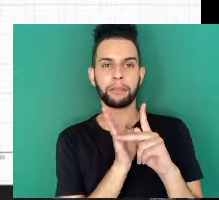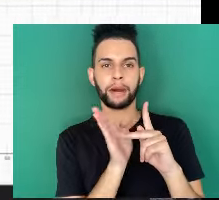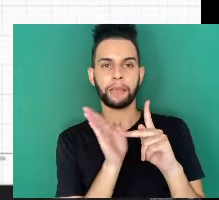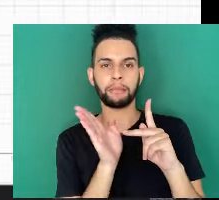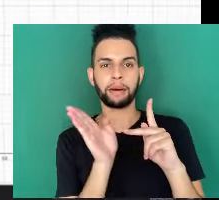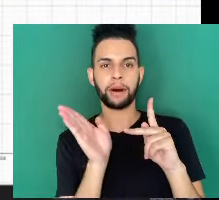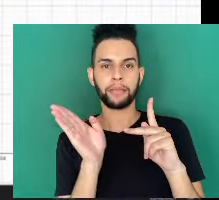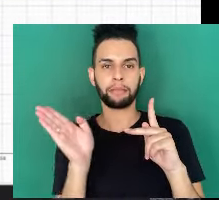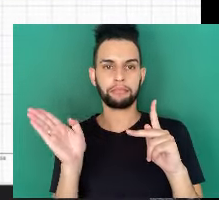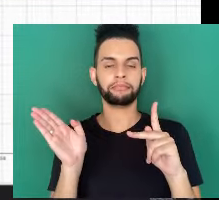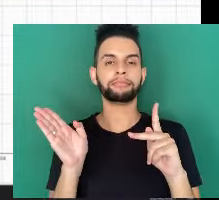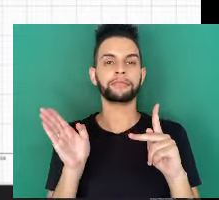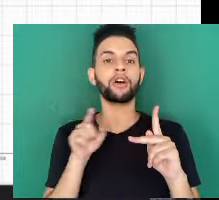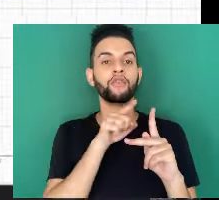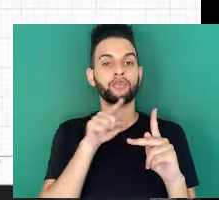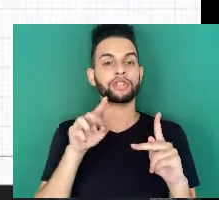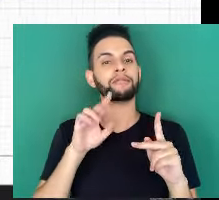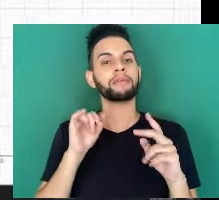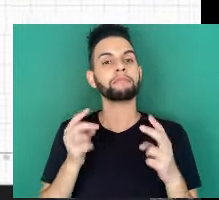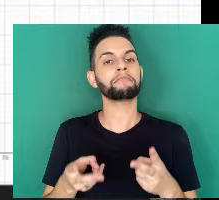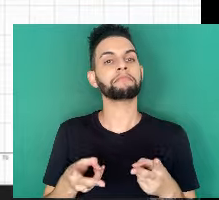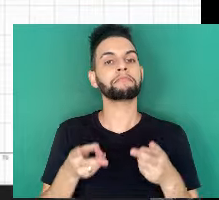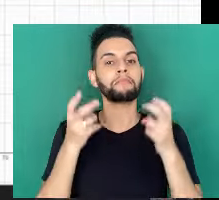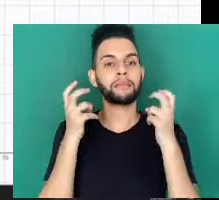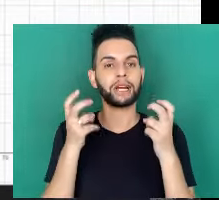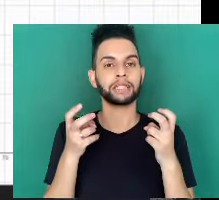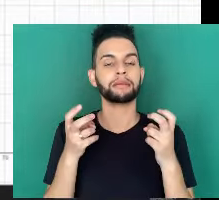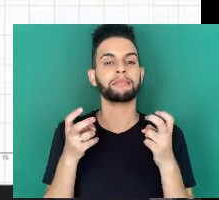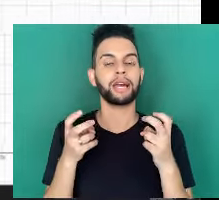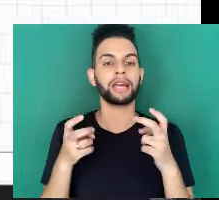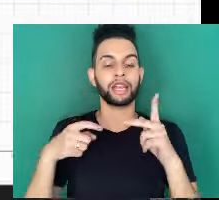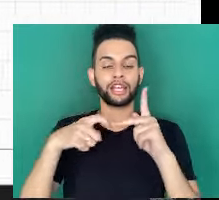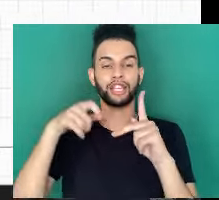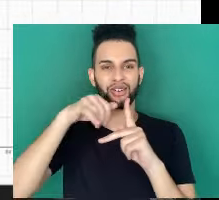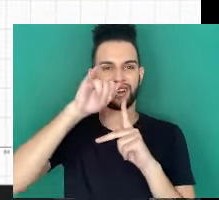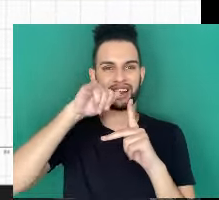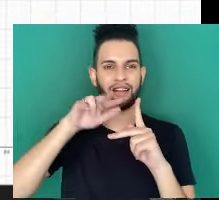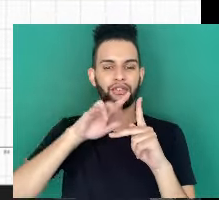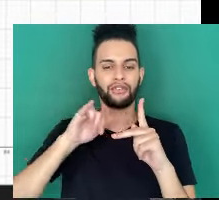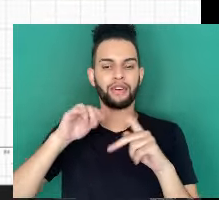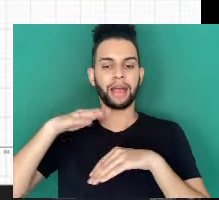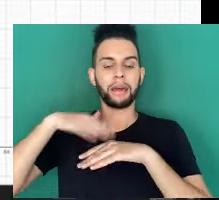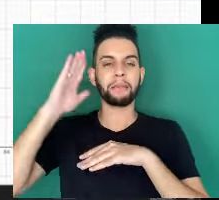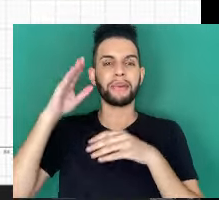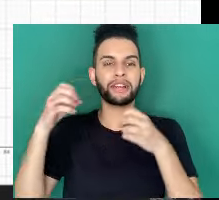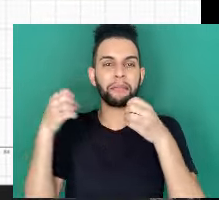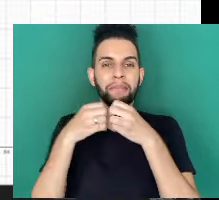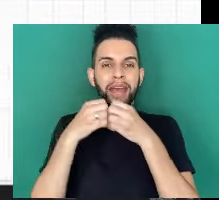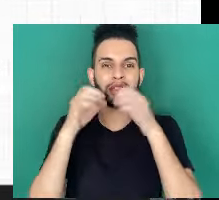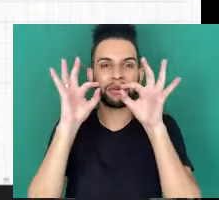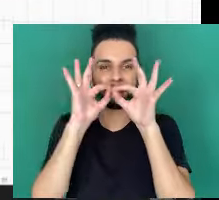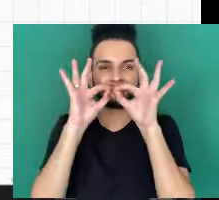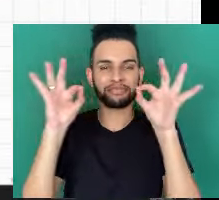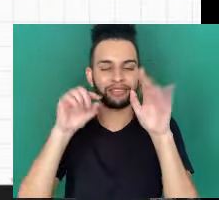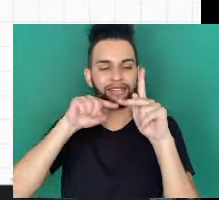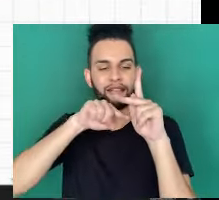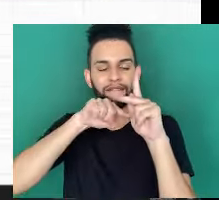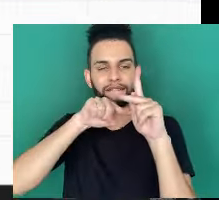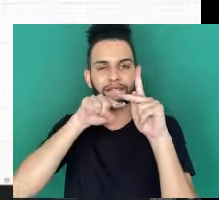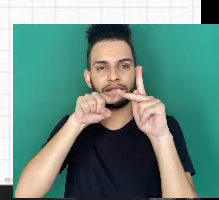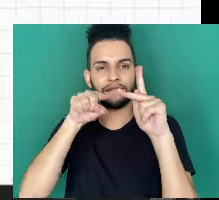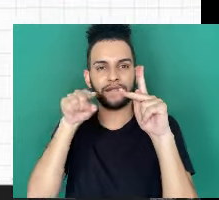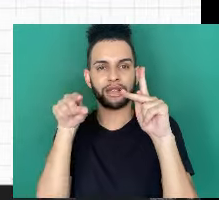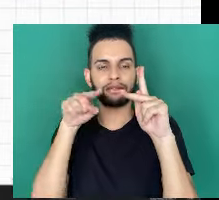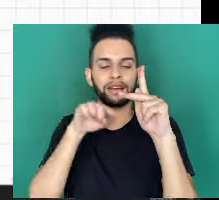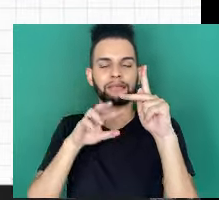vendo que o gráfico vai ficando cada vez mais próximo dela, né? Tá vendo aqui, ó? Vou